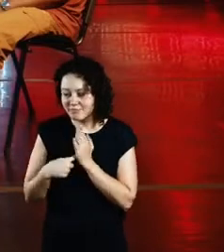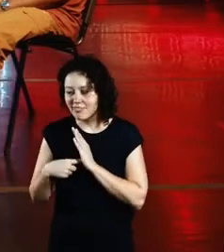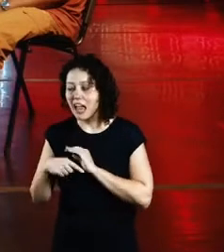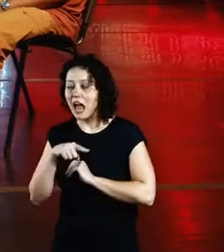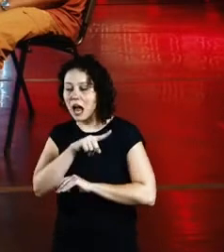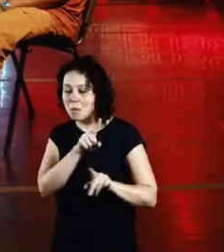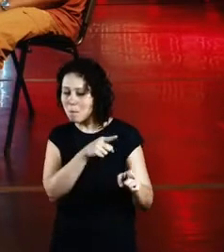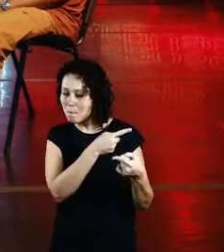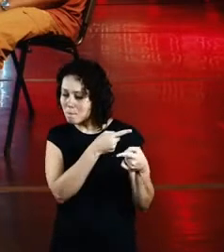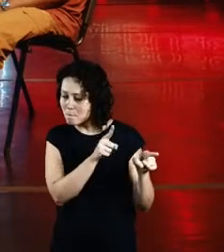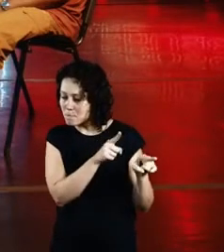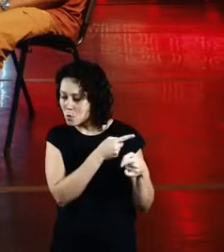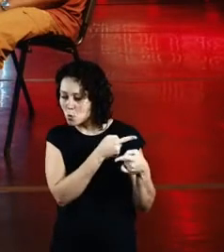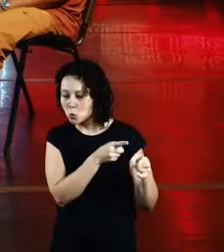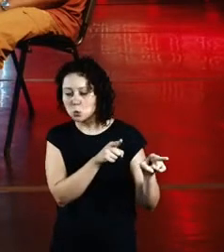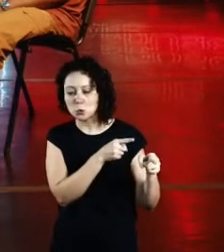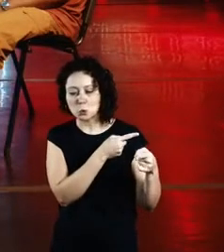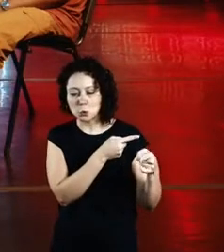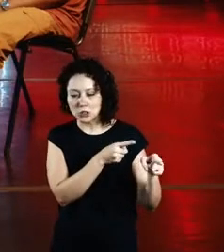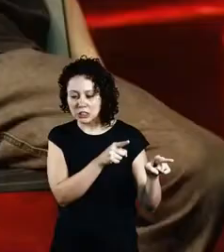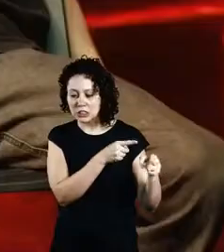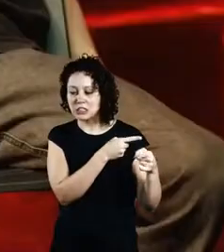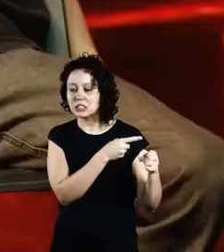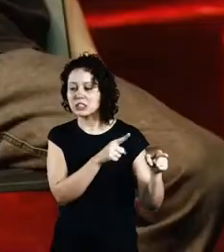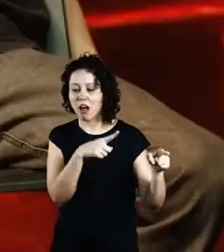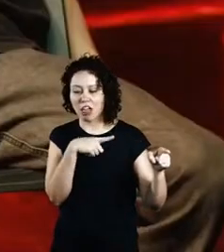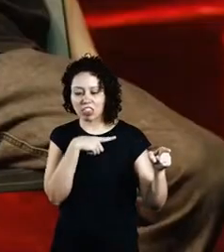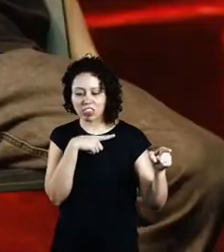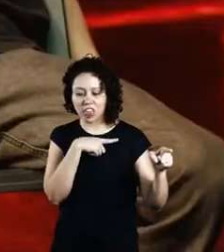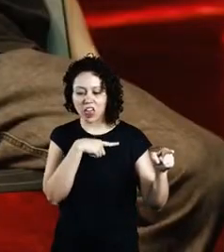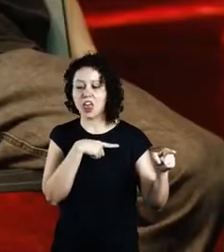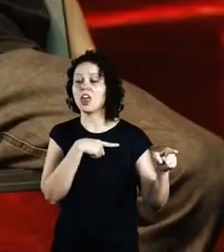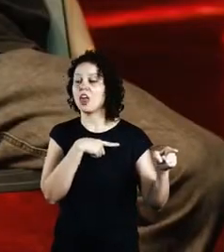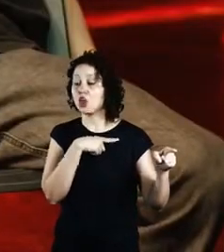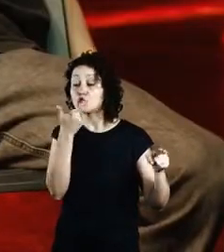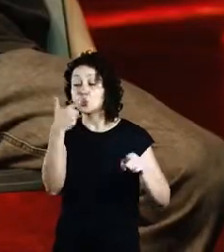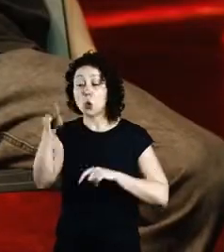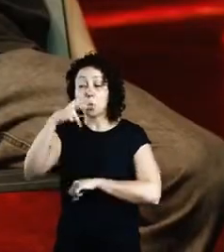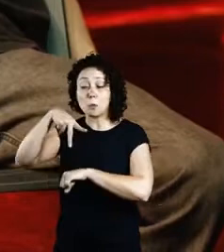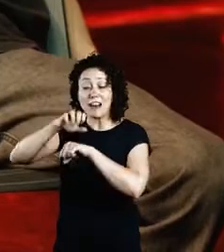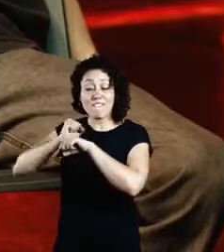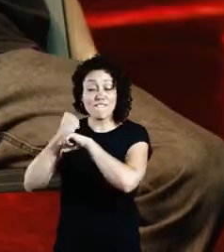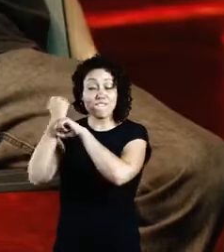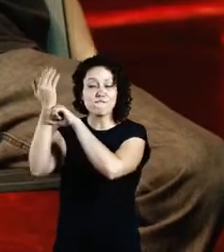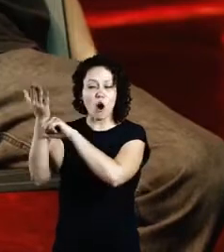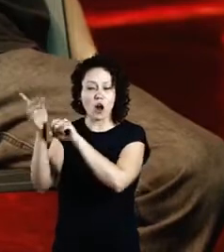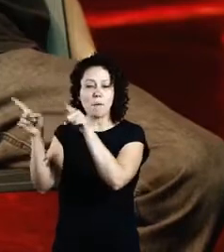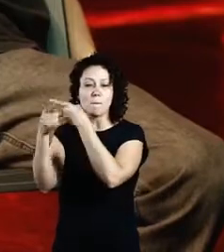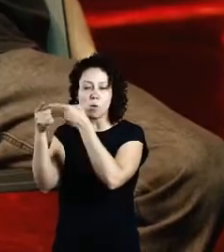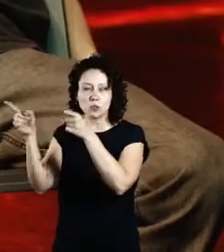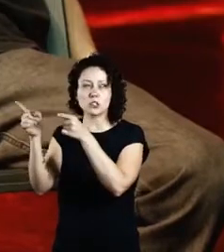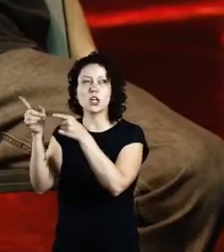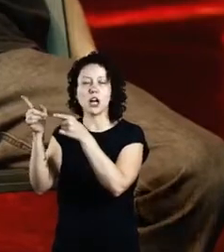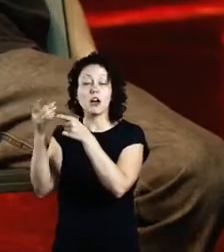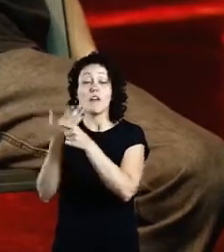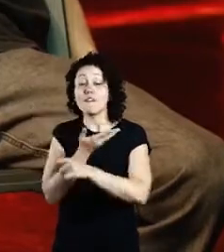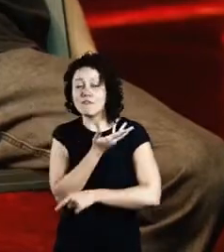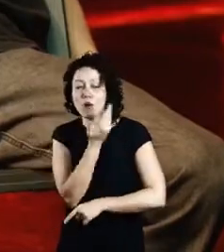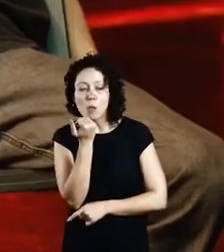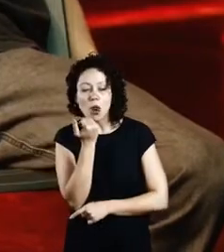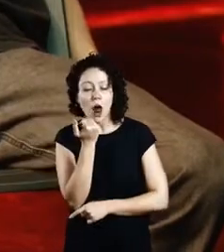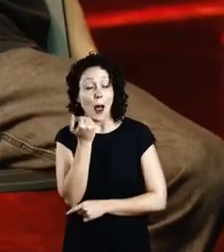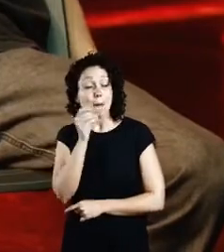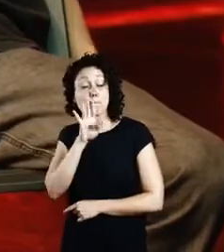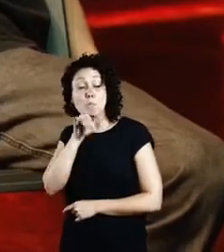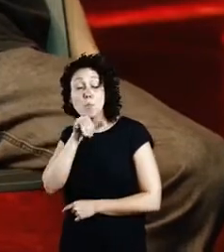aí, ela deve estar em alguma prateleira aí de disco importado. Vamos lá no Bruno Boss. Fomos lá e